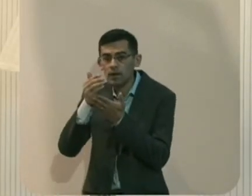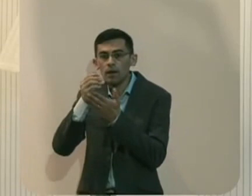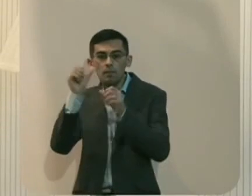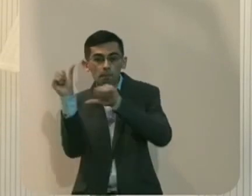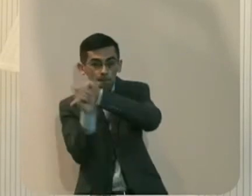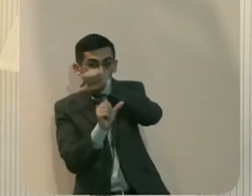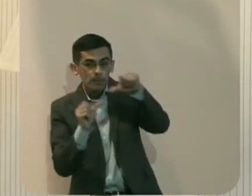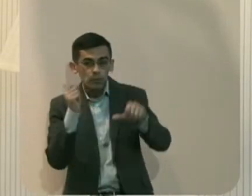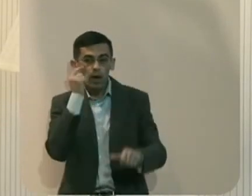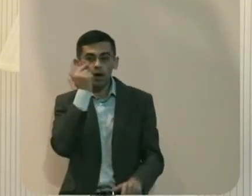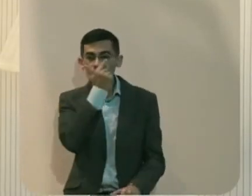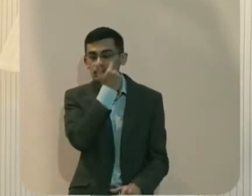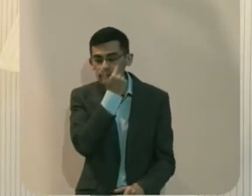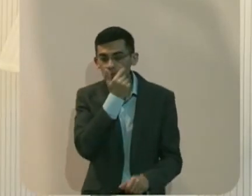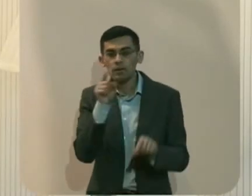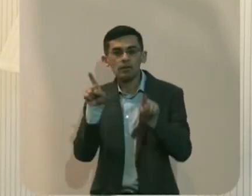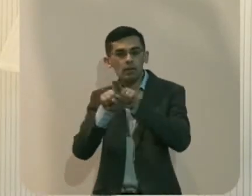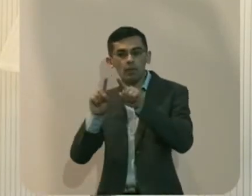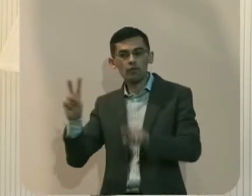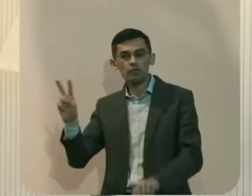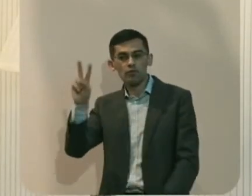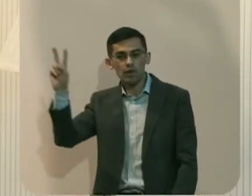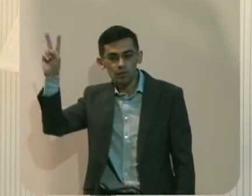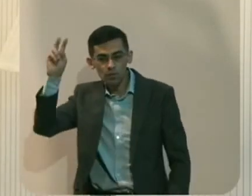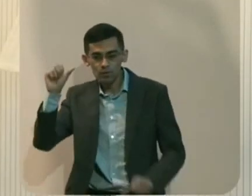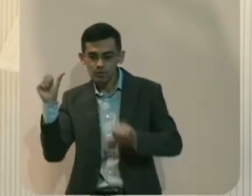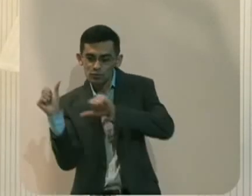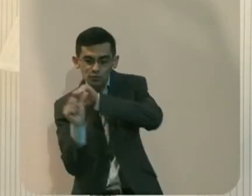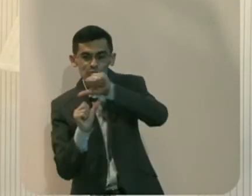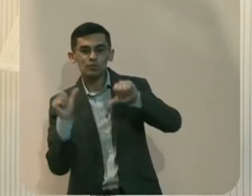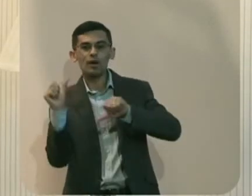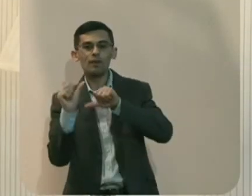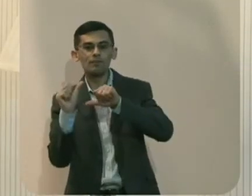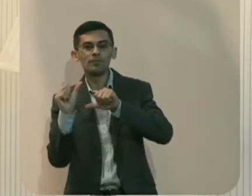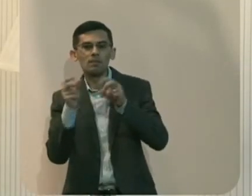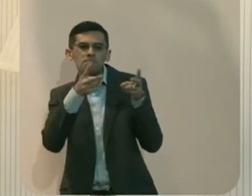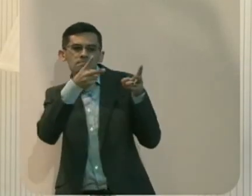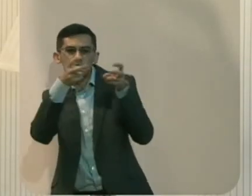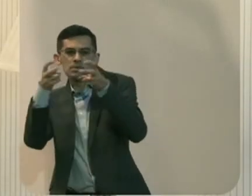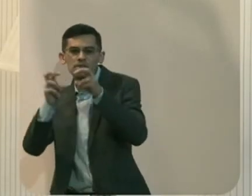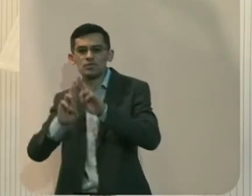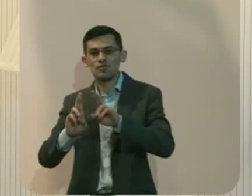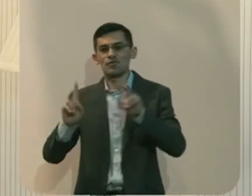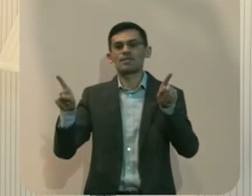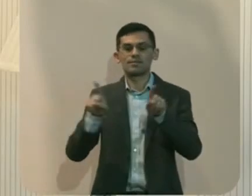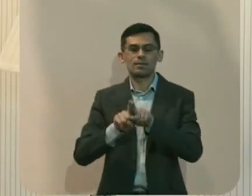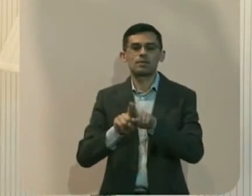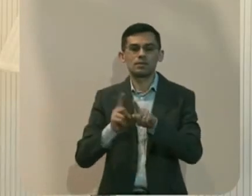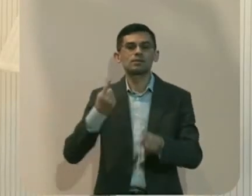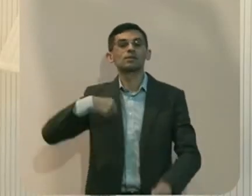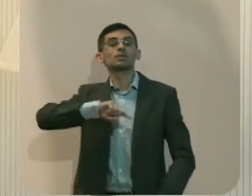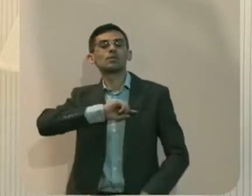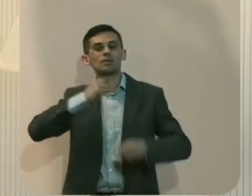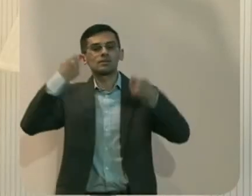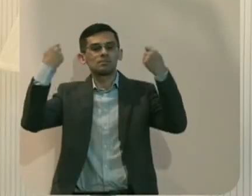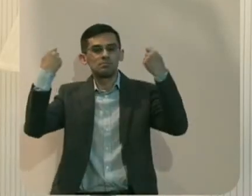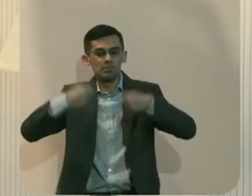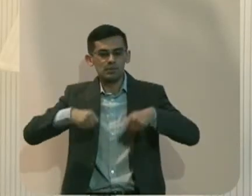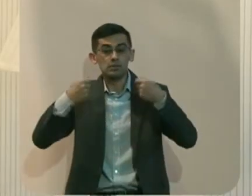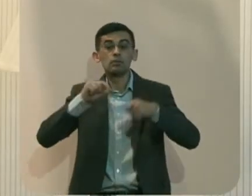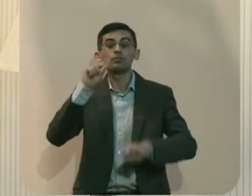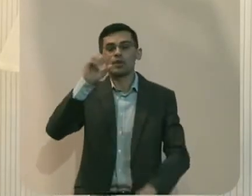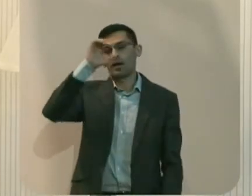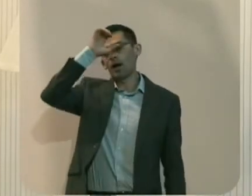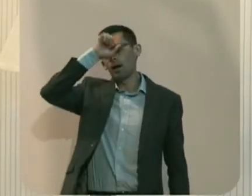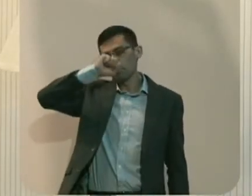nova, valores novos, percepção nova na nossa vida. E nós precisamos